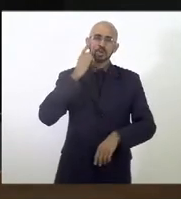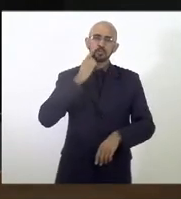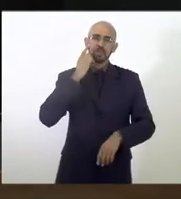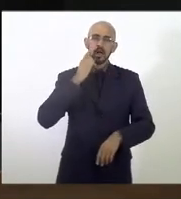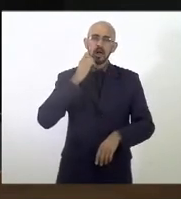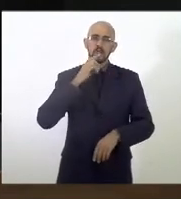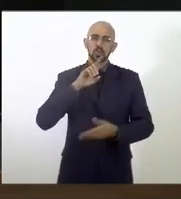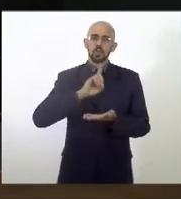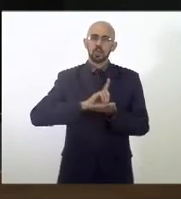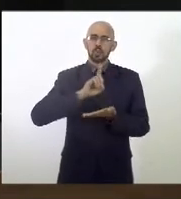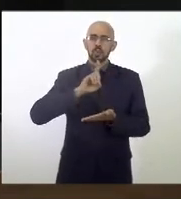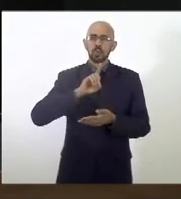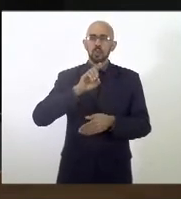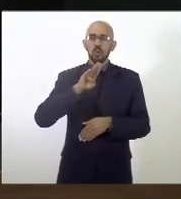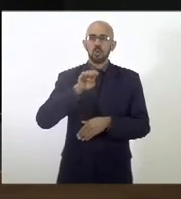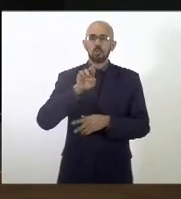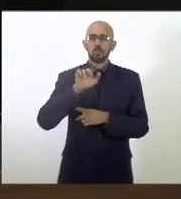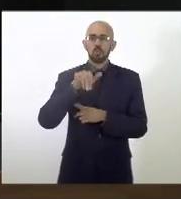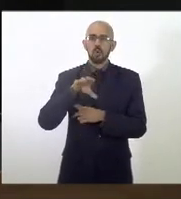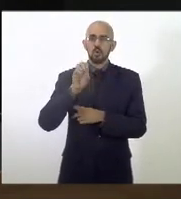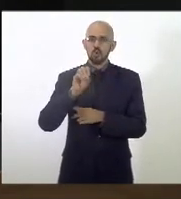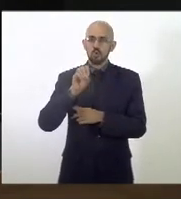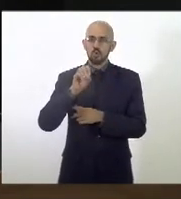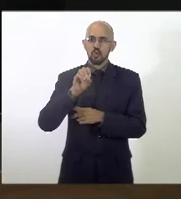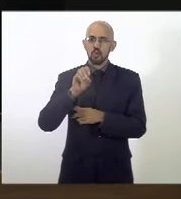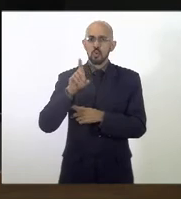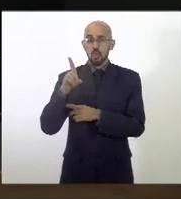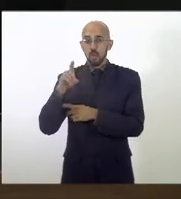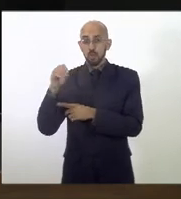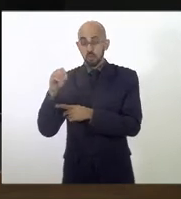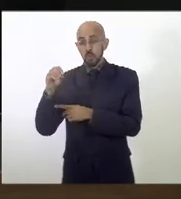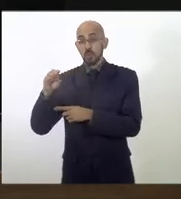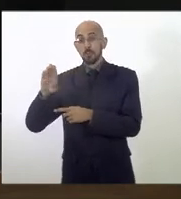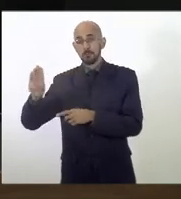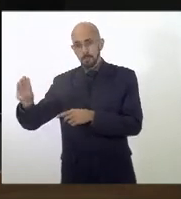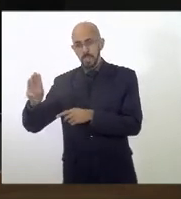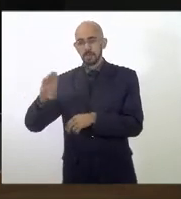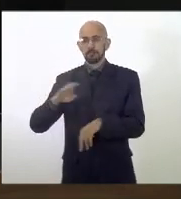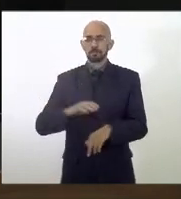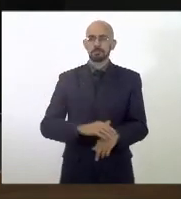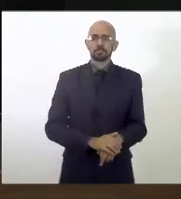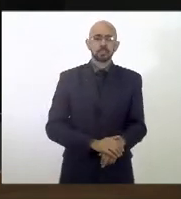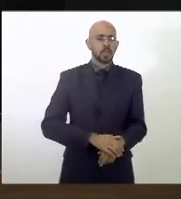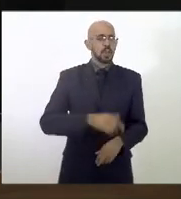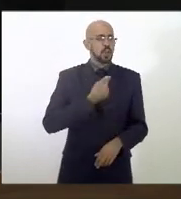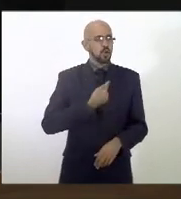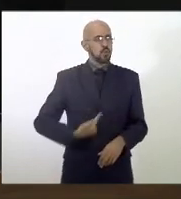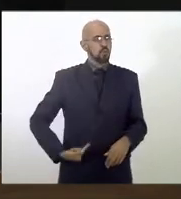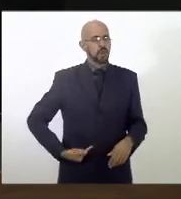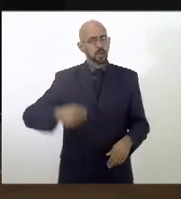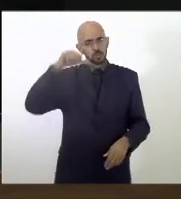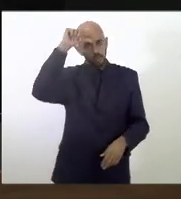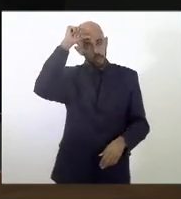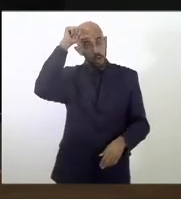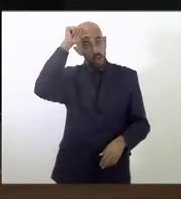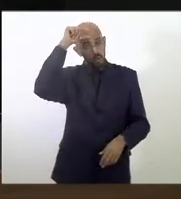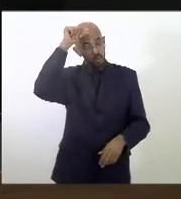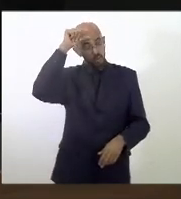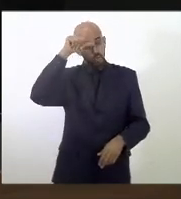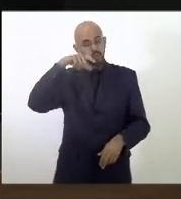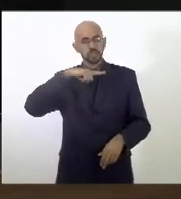doutor Bruno Dubê, governador Cláudio. A gente tem feito também aqui algumas conversas, às vezes